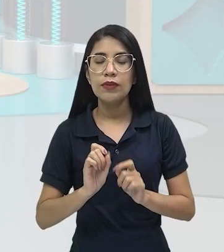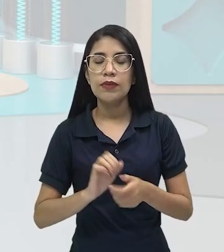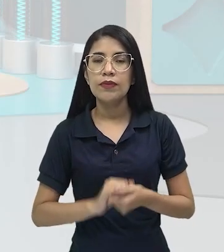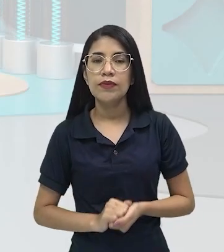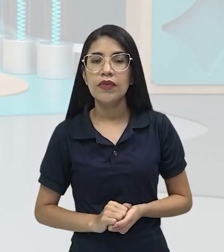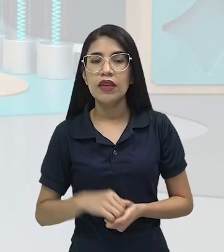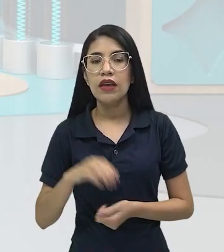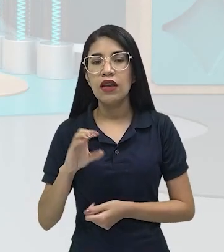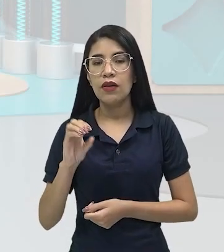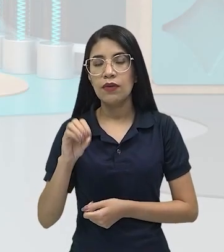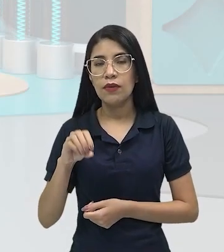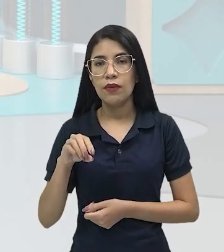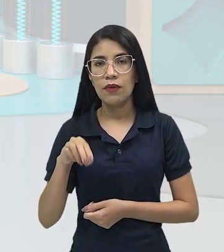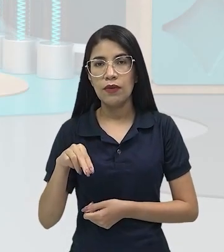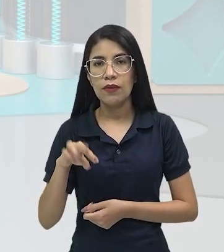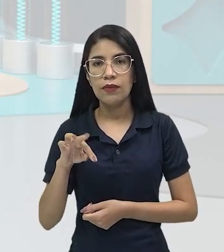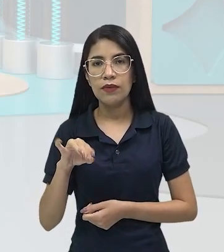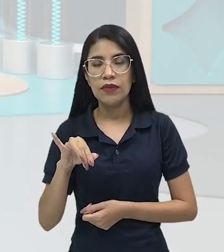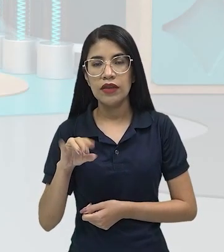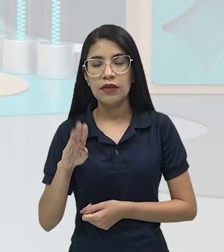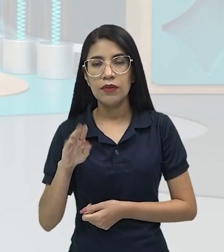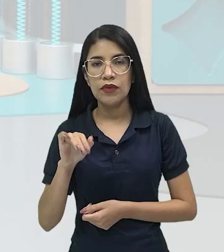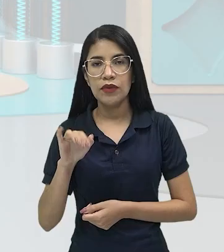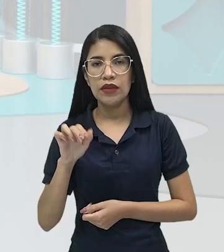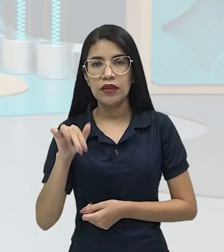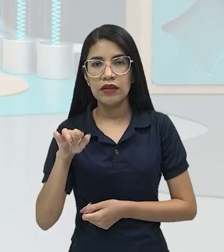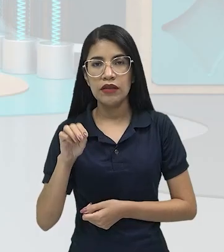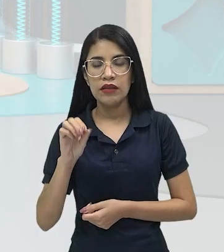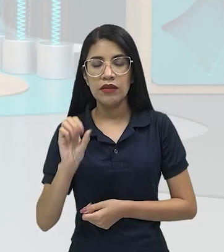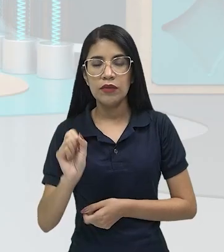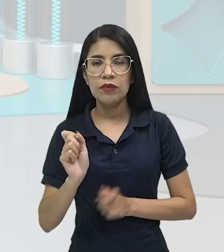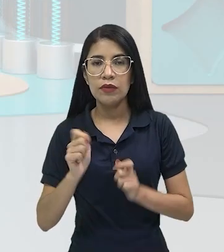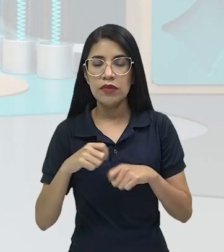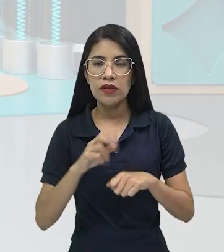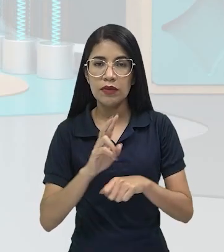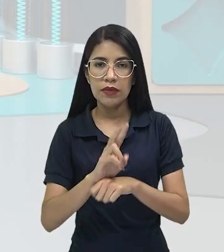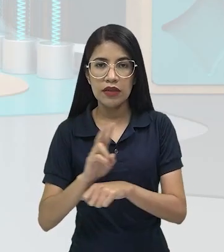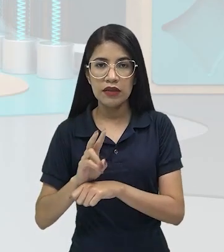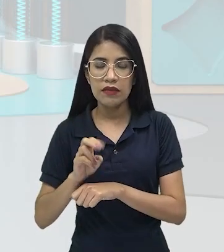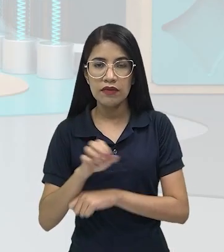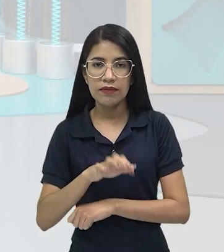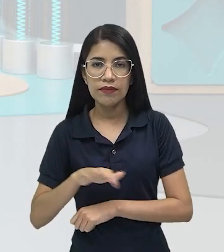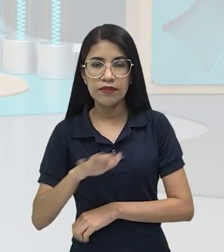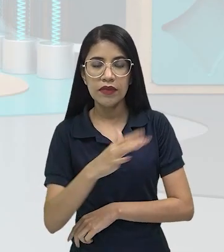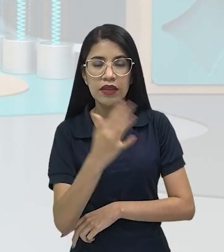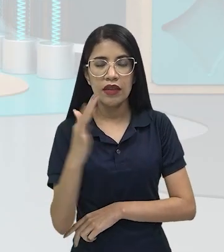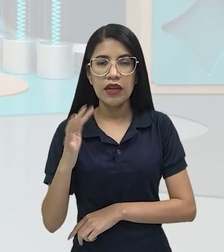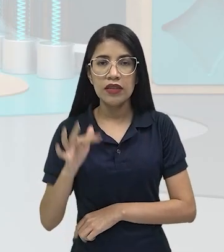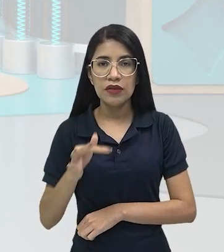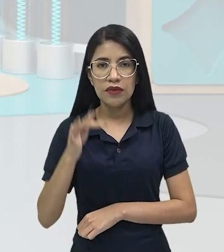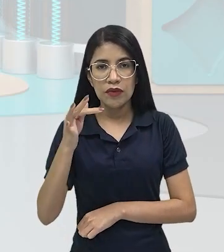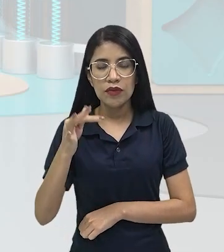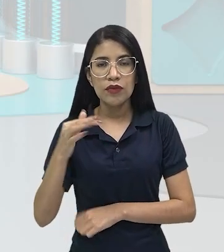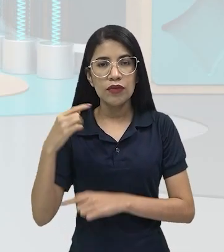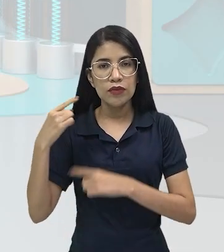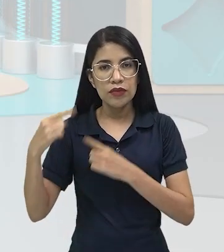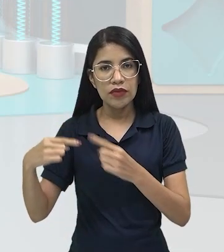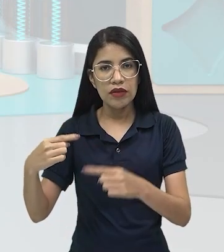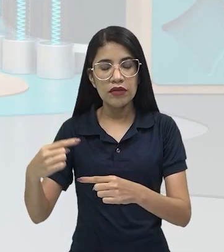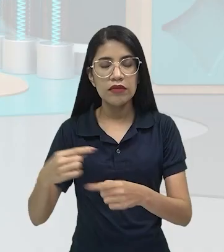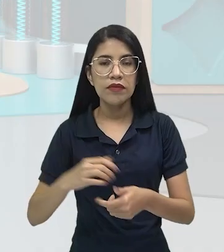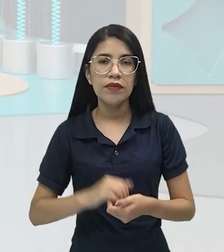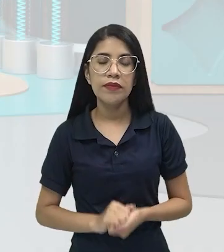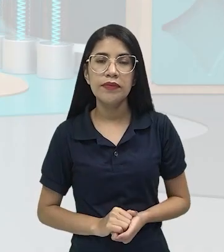né? Contribuímos diretamente para a preservação da natureza e o bem-estar das futuras gerações.